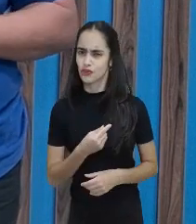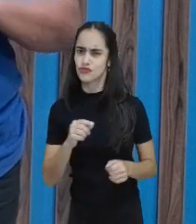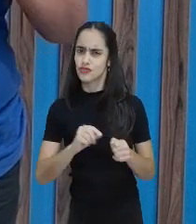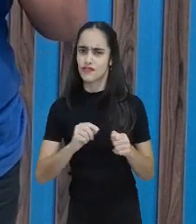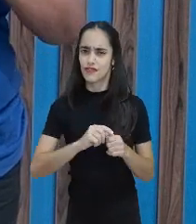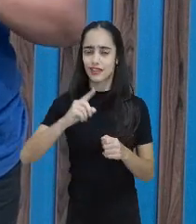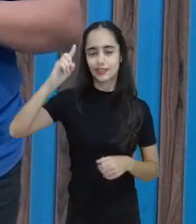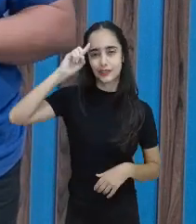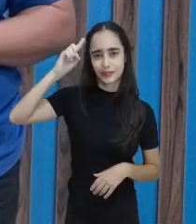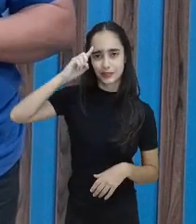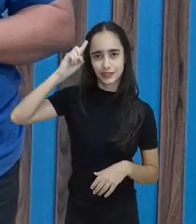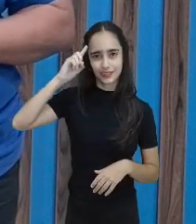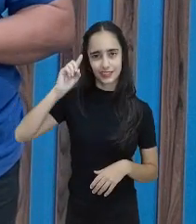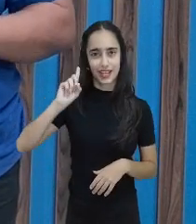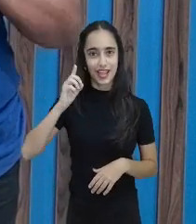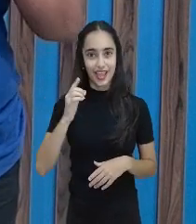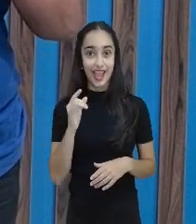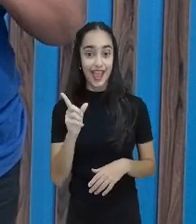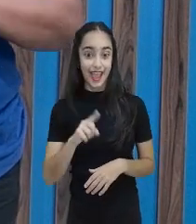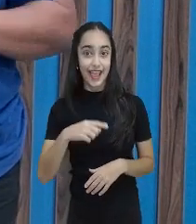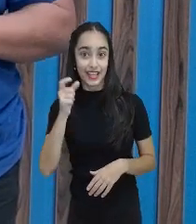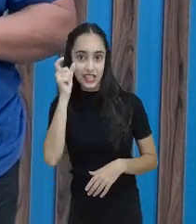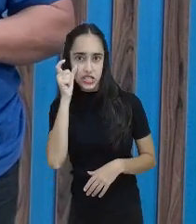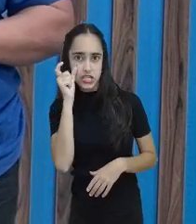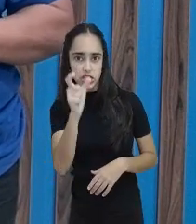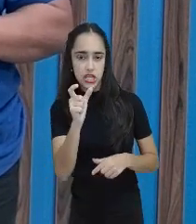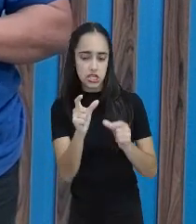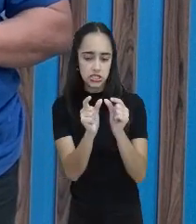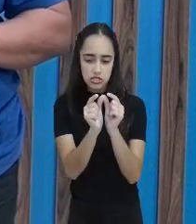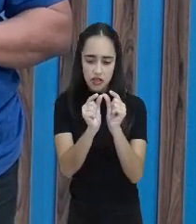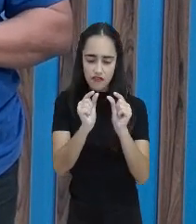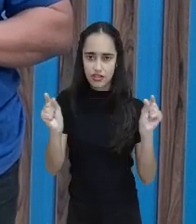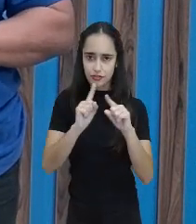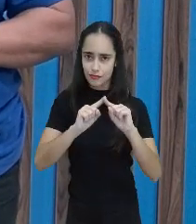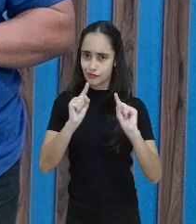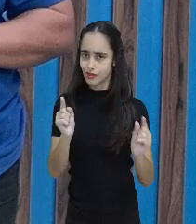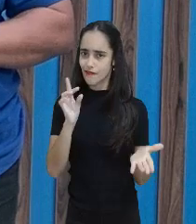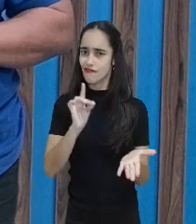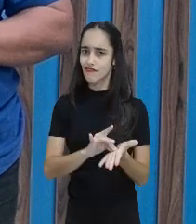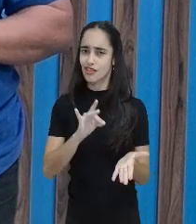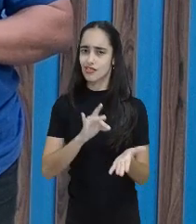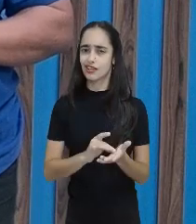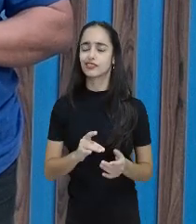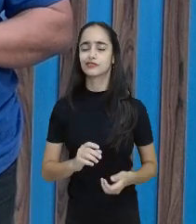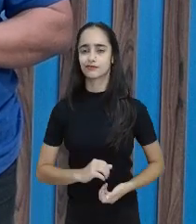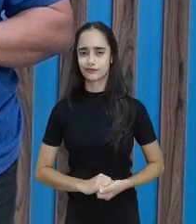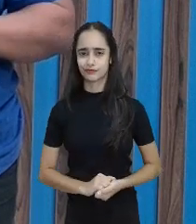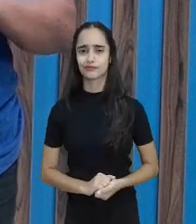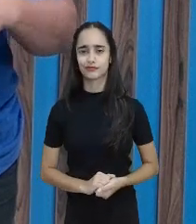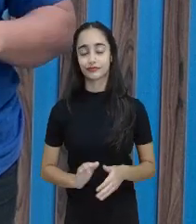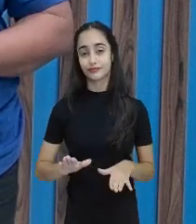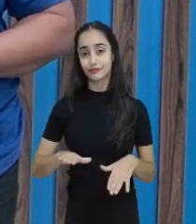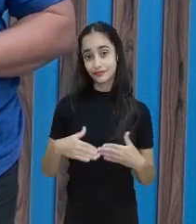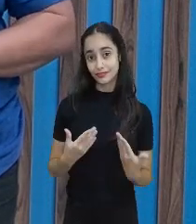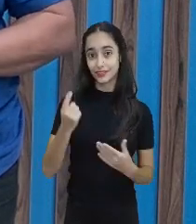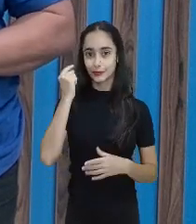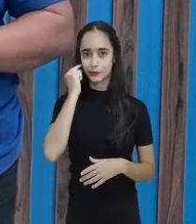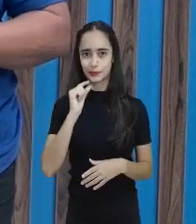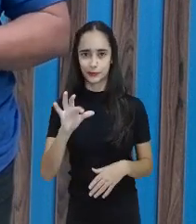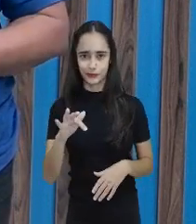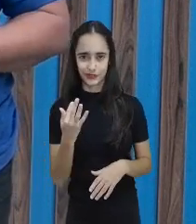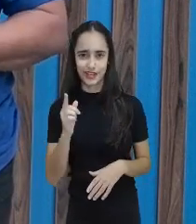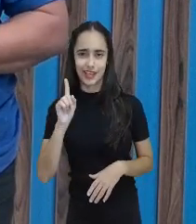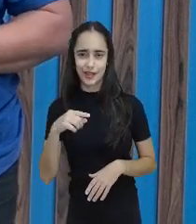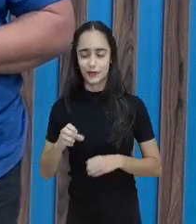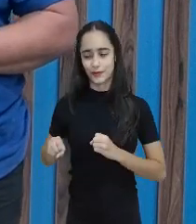É bem profunda essa frase, né? Mas muito verdadeira também. Então, Paulo Freire, eu já expliquei para vocês, foi